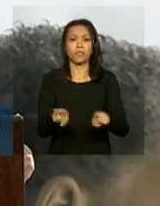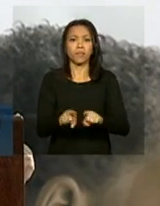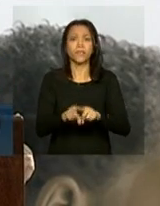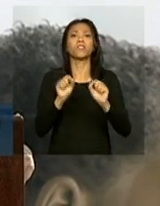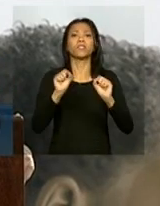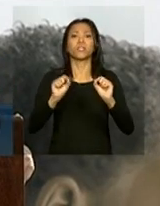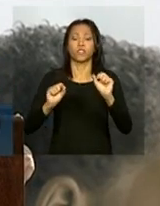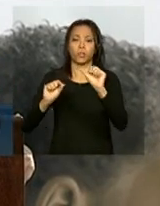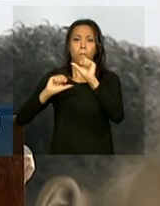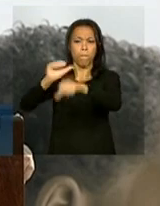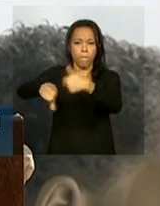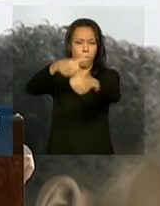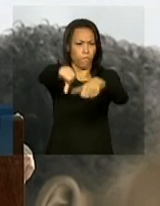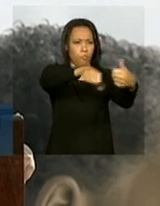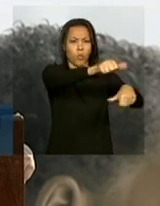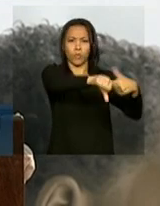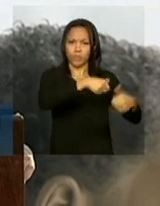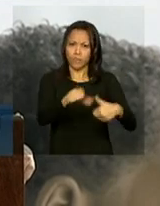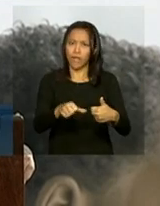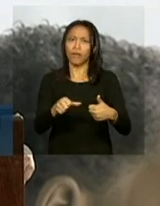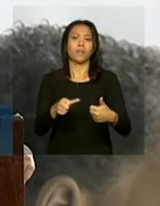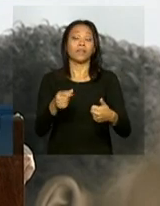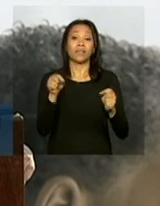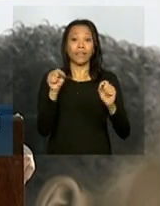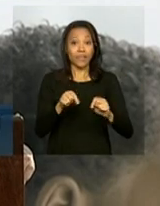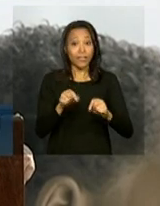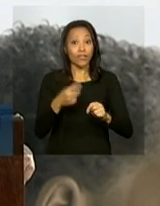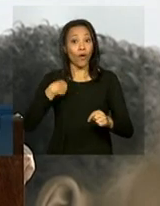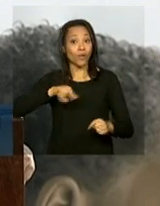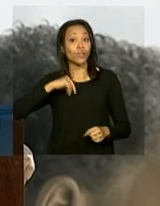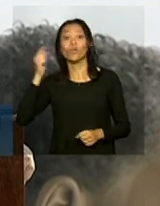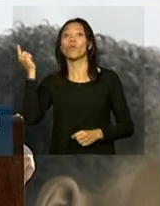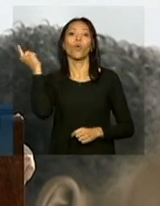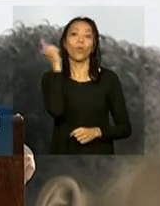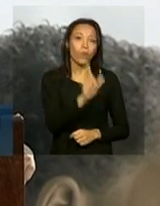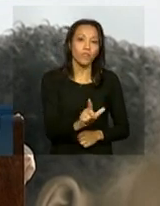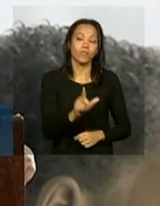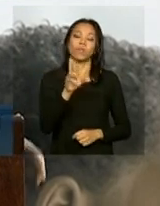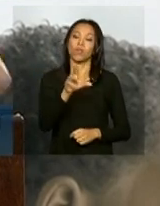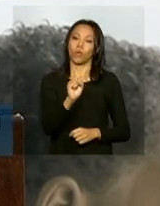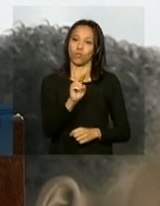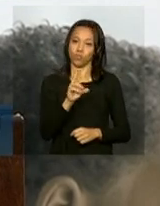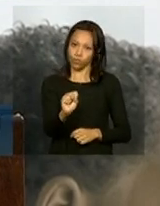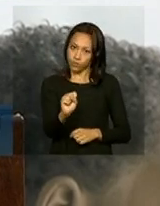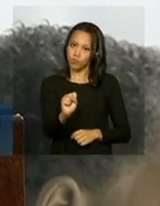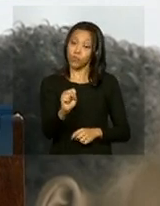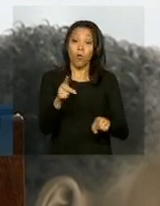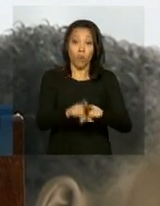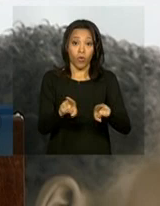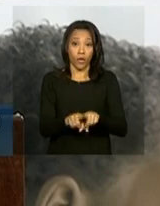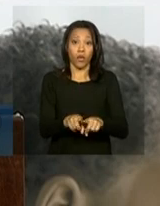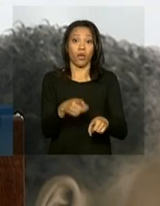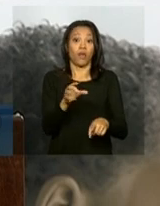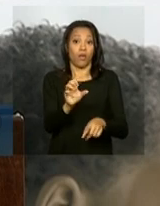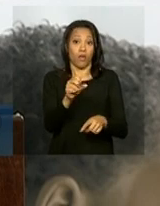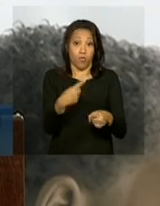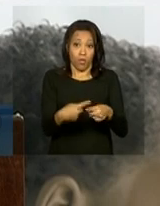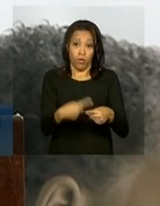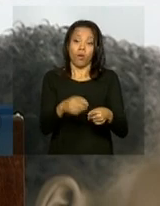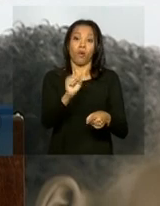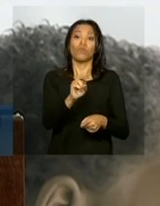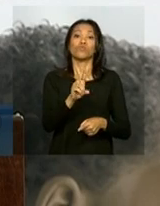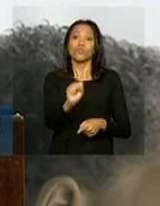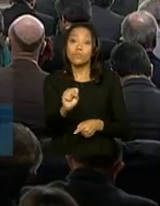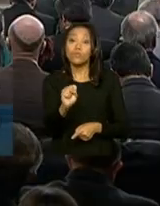estruturar essa grande conquista brasileira que é o Sistema Único de Saúde. Porque o Sistema Único de Saúde